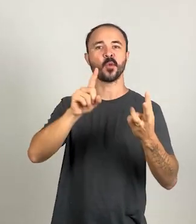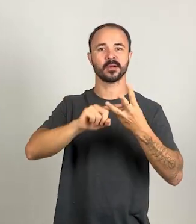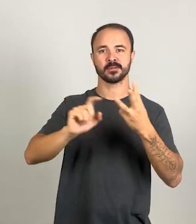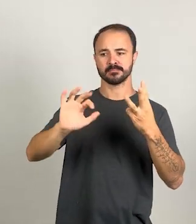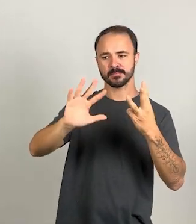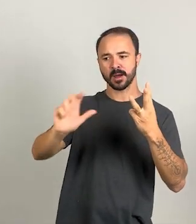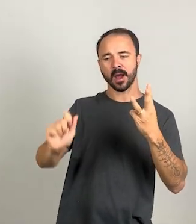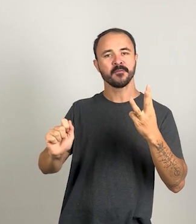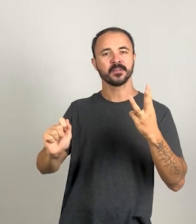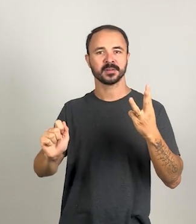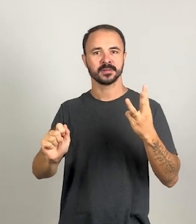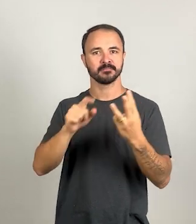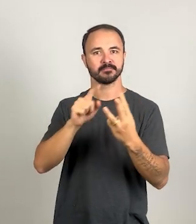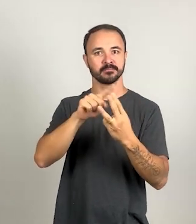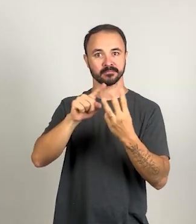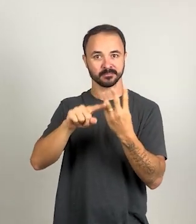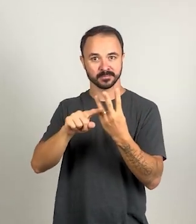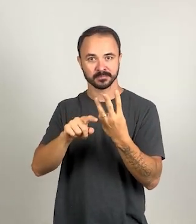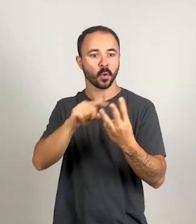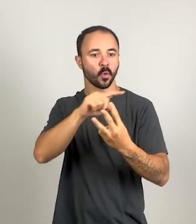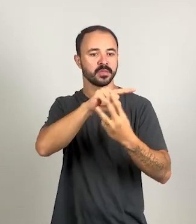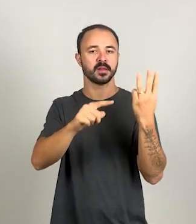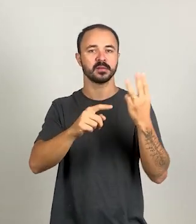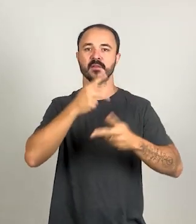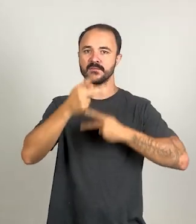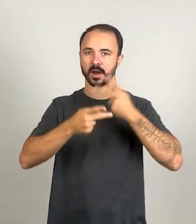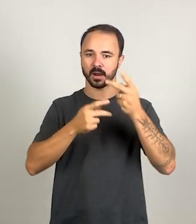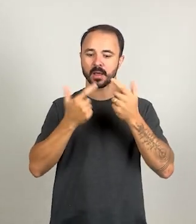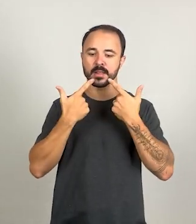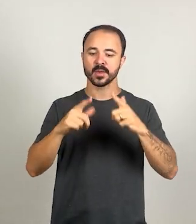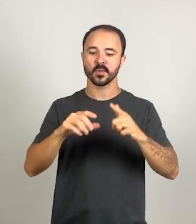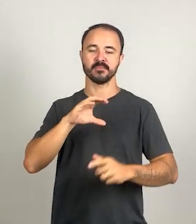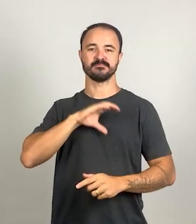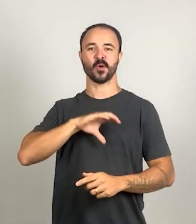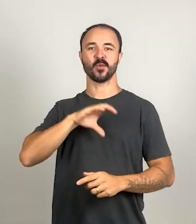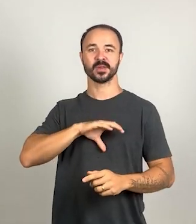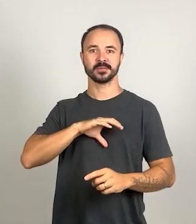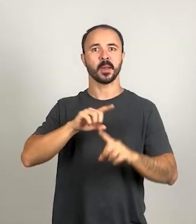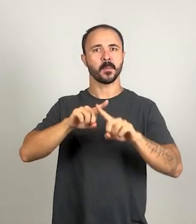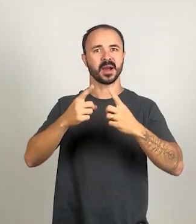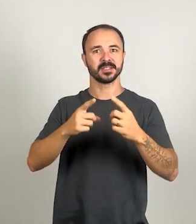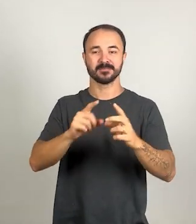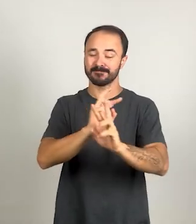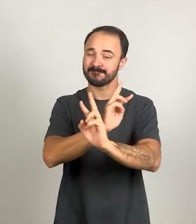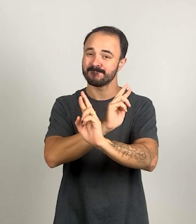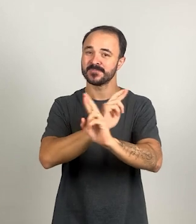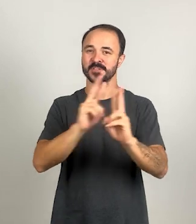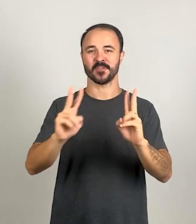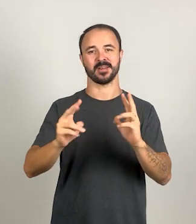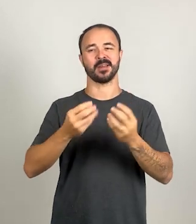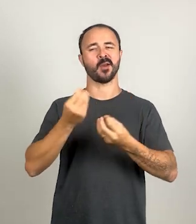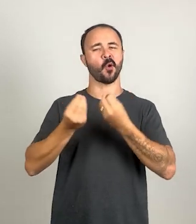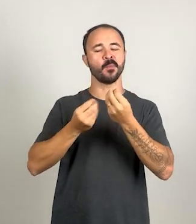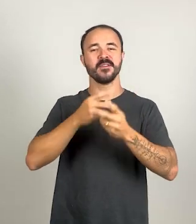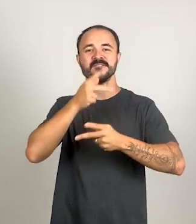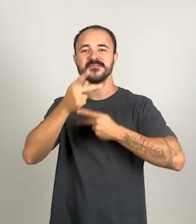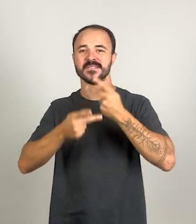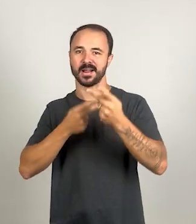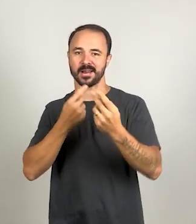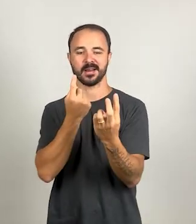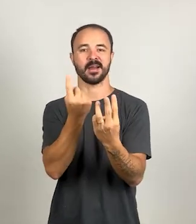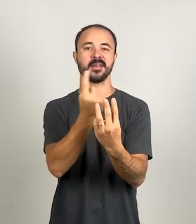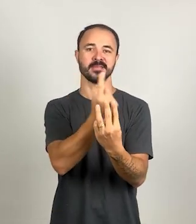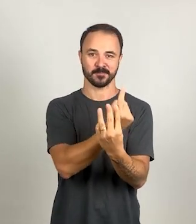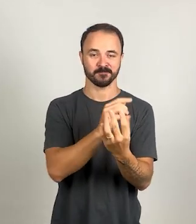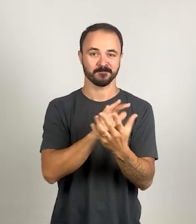Portugal fala-se português mas há diferenças imensas entre cada fala dentro